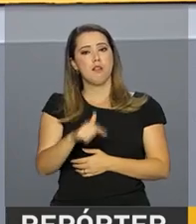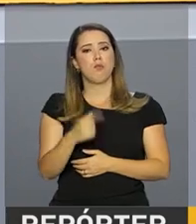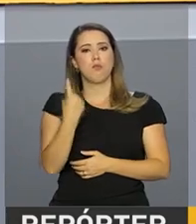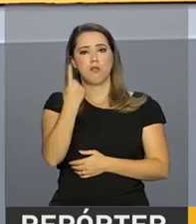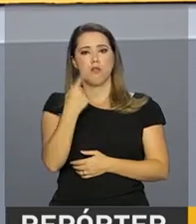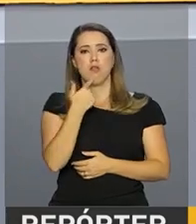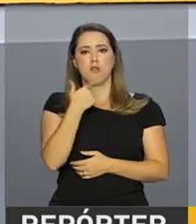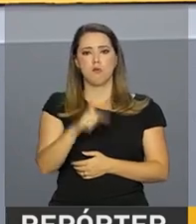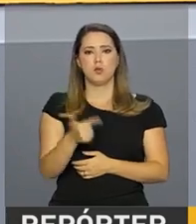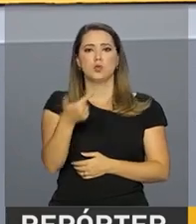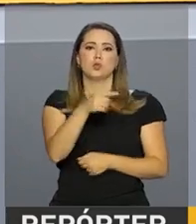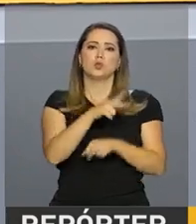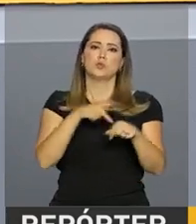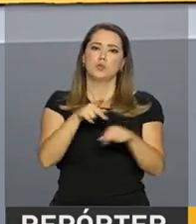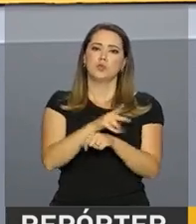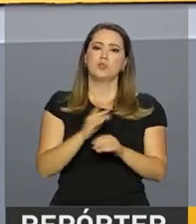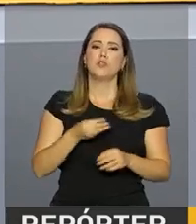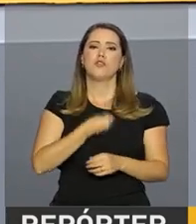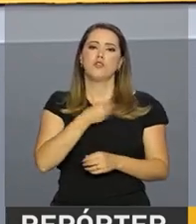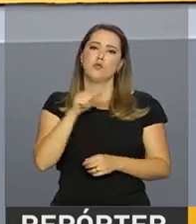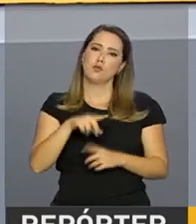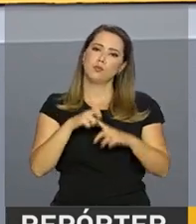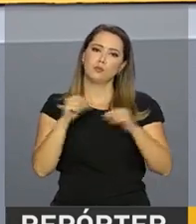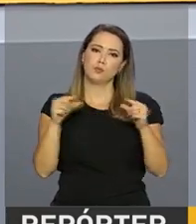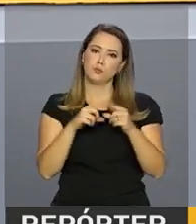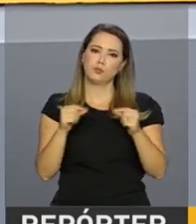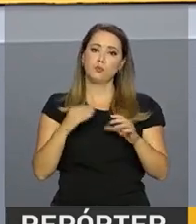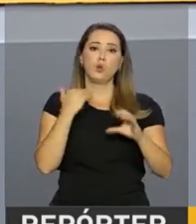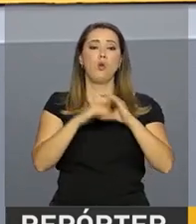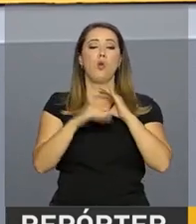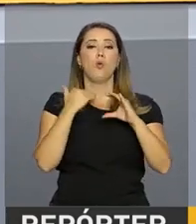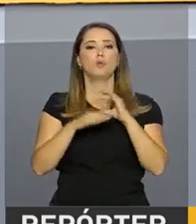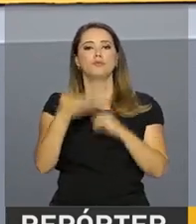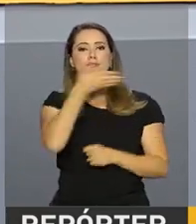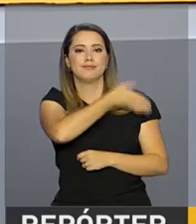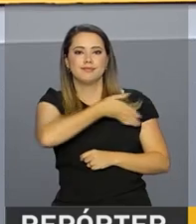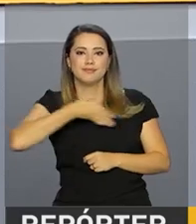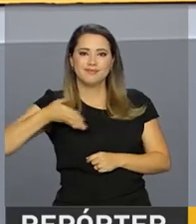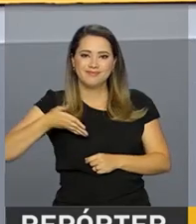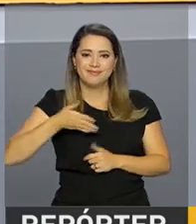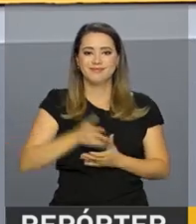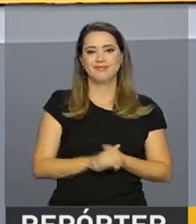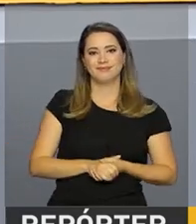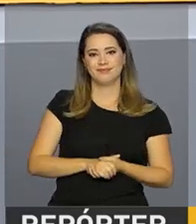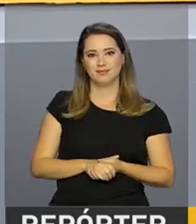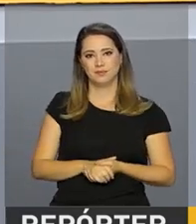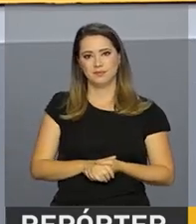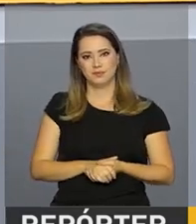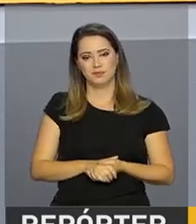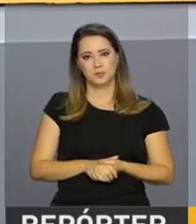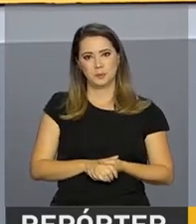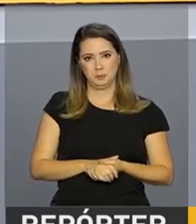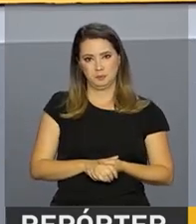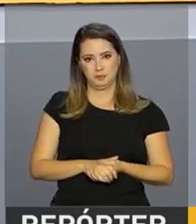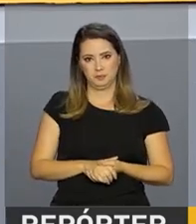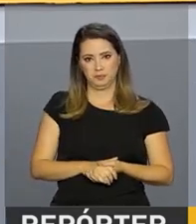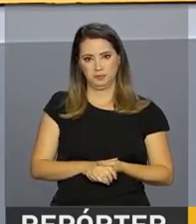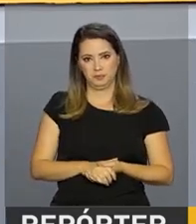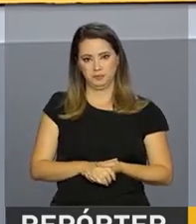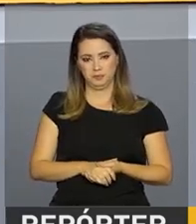pelo menos 11 a língua estrangeira e morar aqui em brasília o e mail para inscrição é esse aqui projeto mobilink arroba